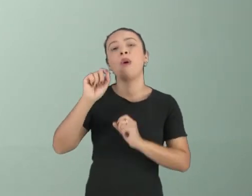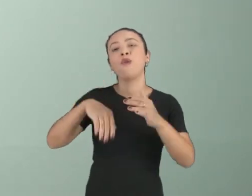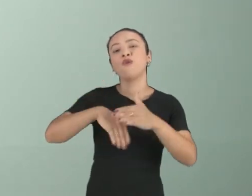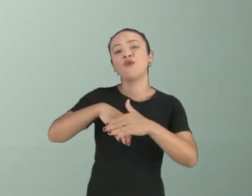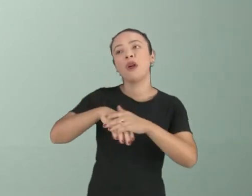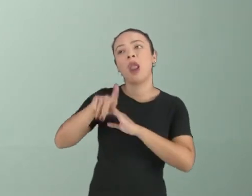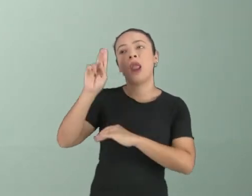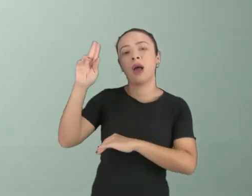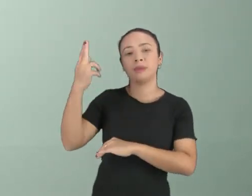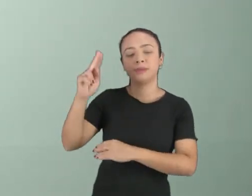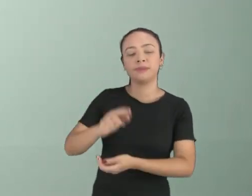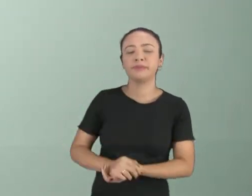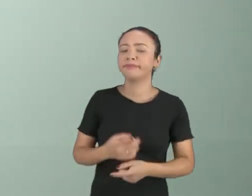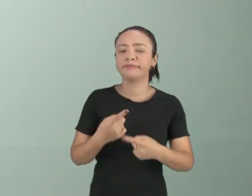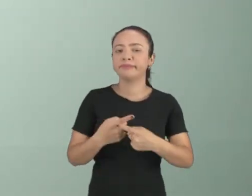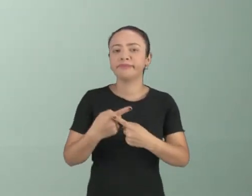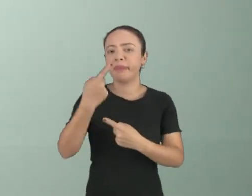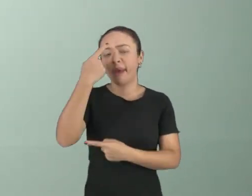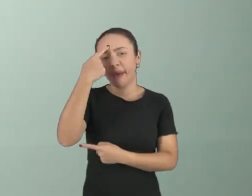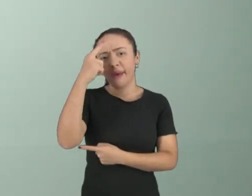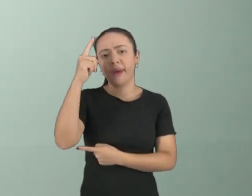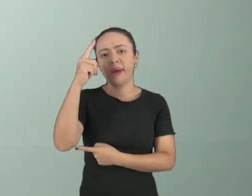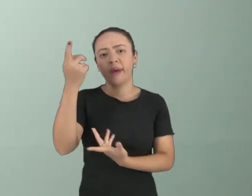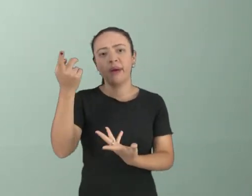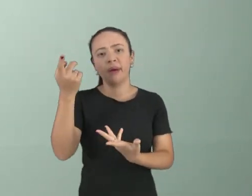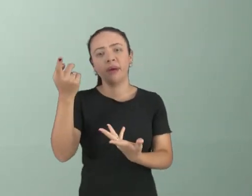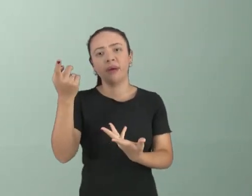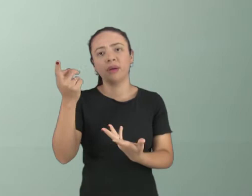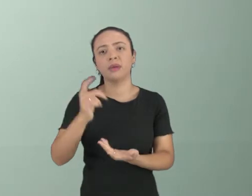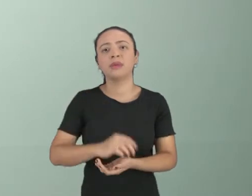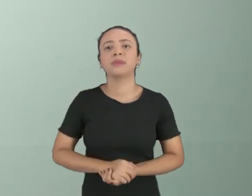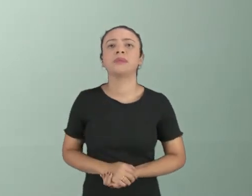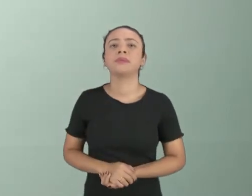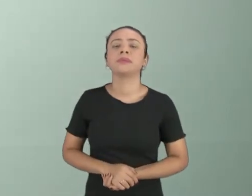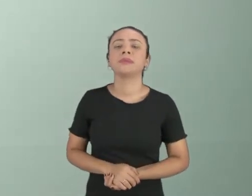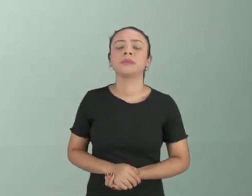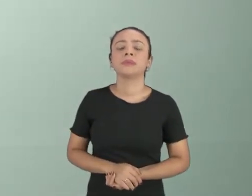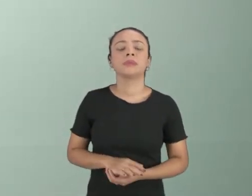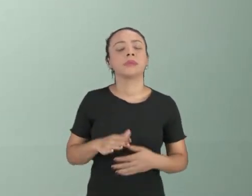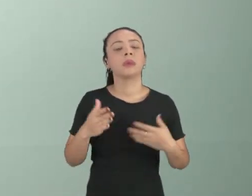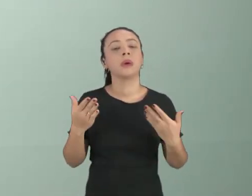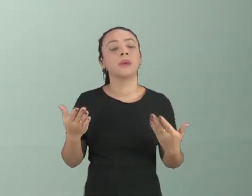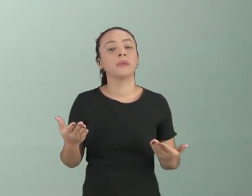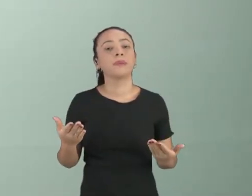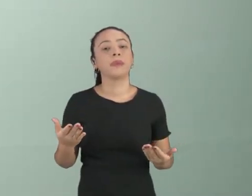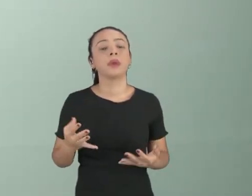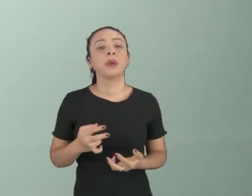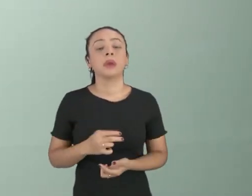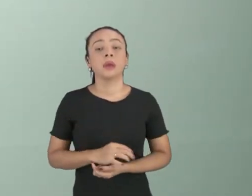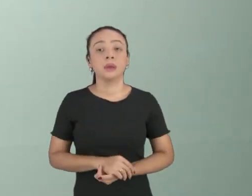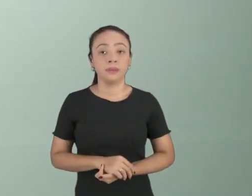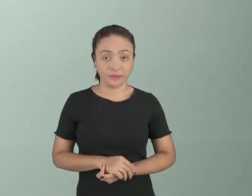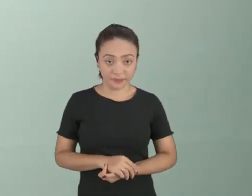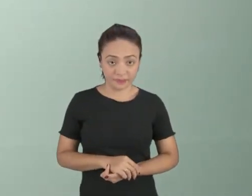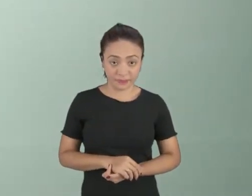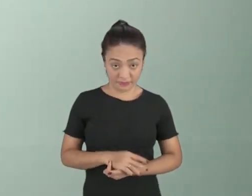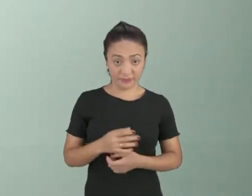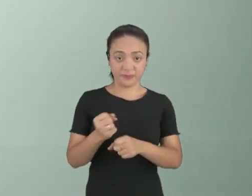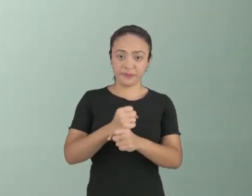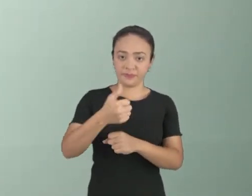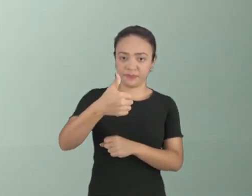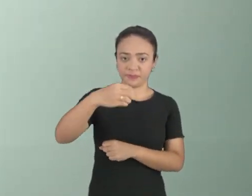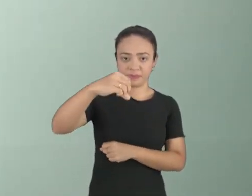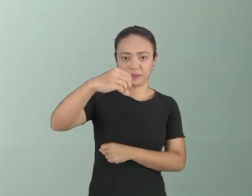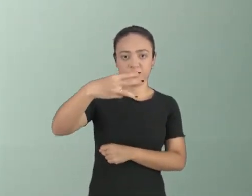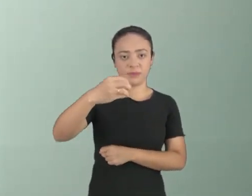quais foram os motivos que fizeram com que o futsal surgisse naquele país? Galera, é o seguinte, em